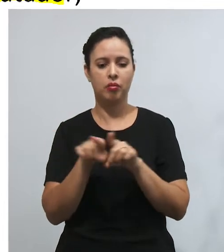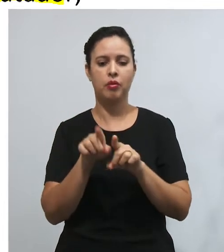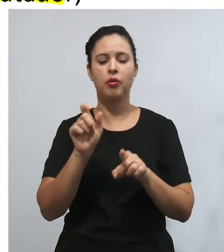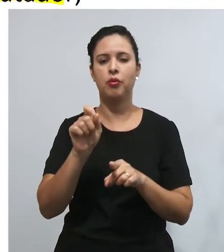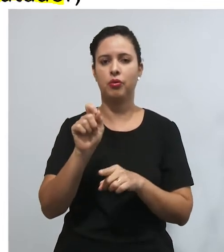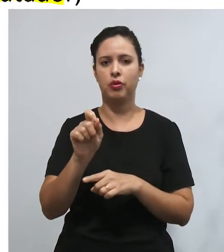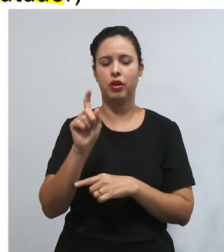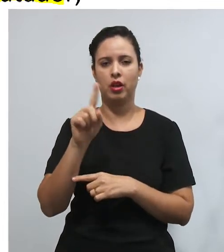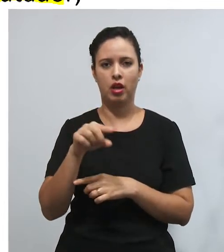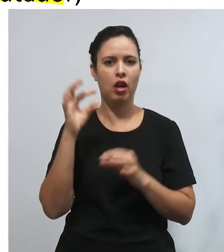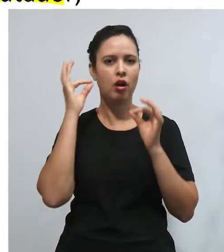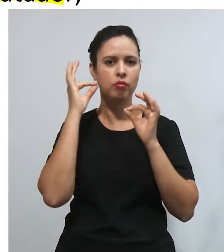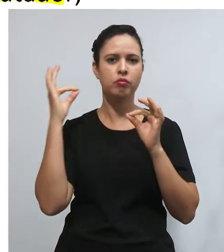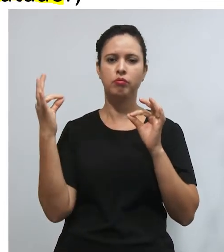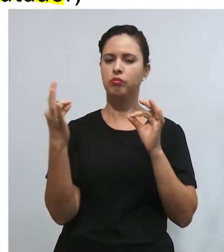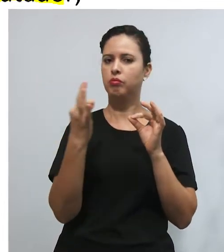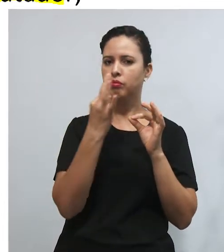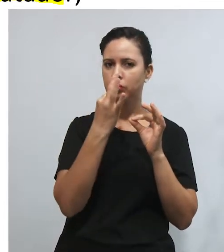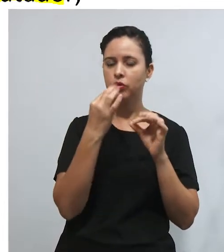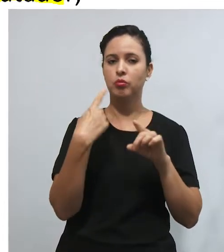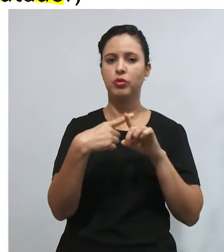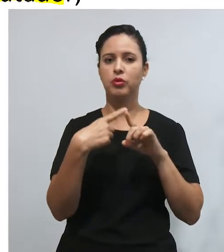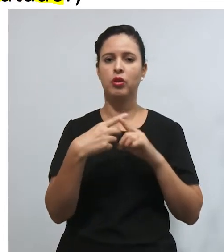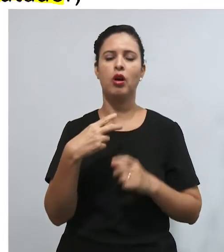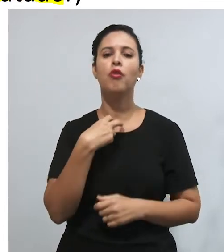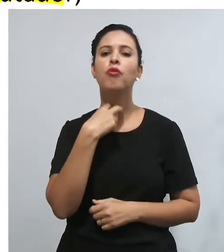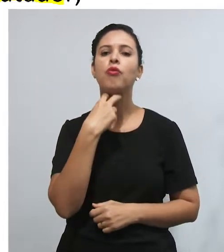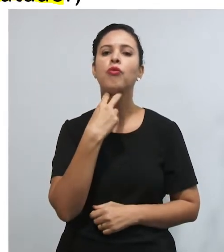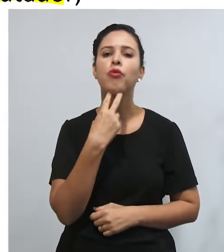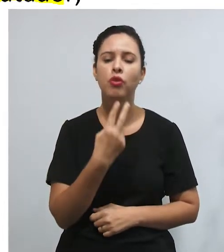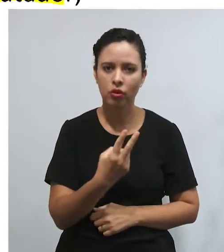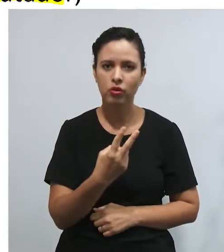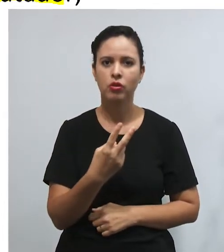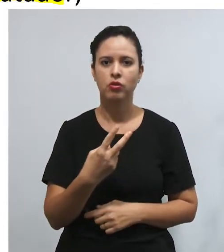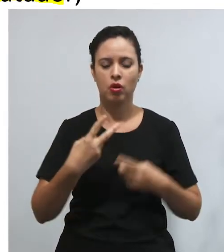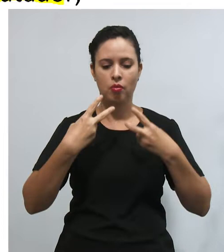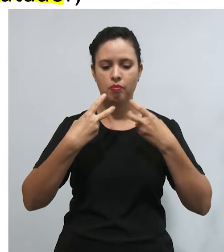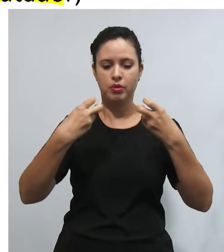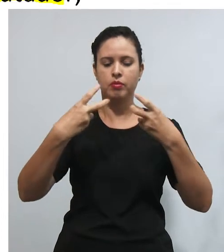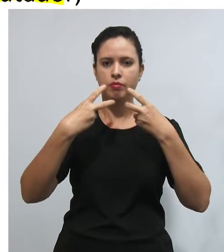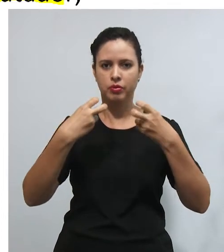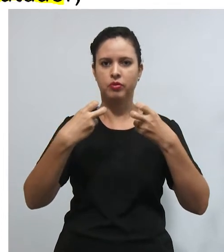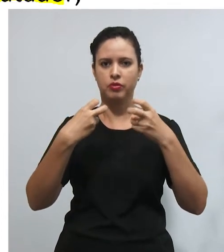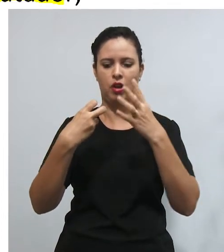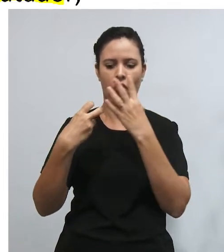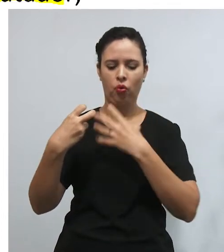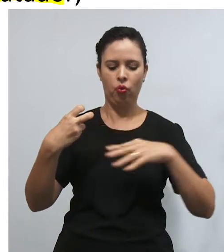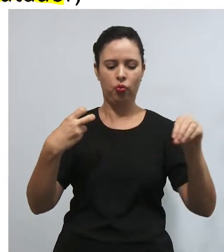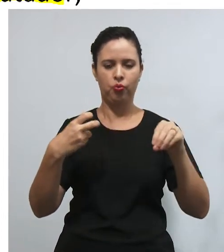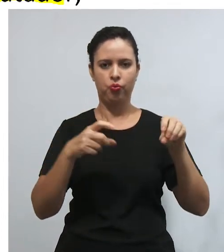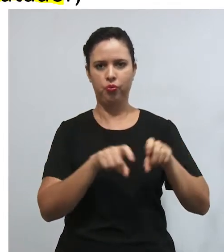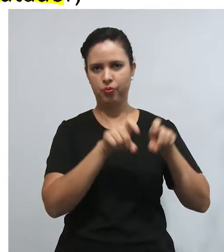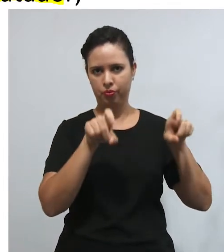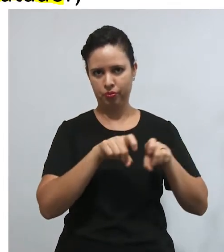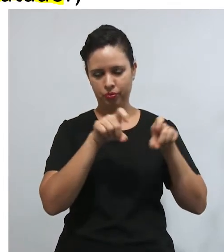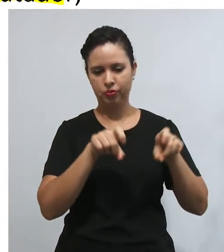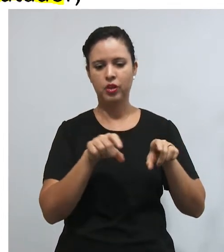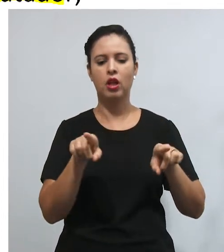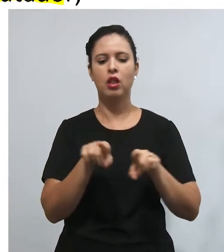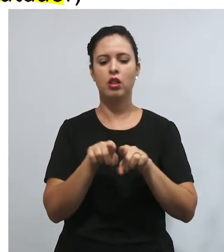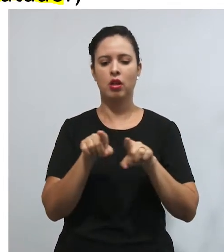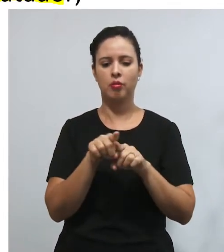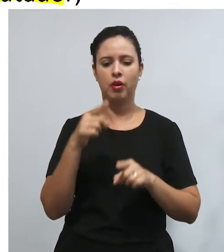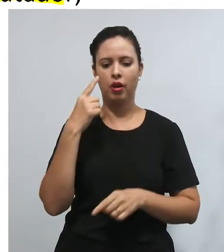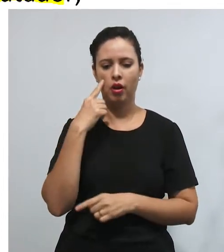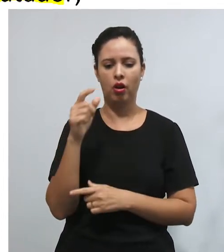é um dispositivo de entrada, porque ele captura a tua voz e dá entrada, né, no computador e assim por diante. Um joystick, né? Nós estamos vendo